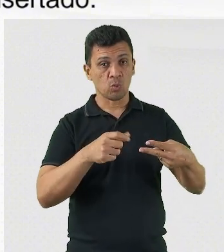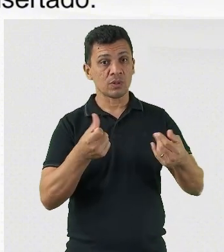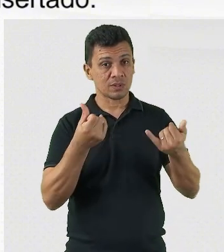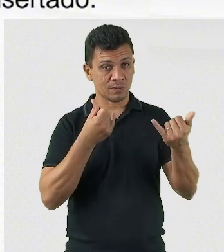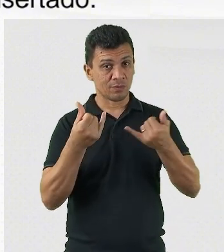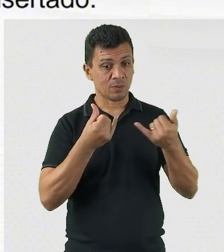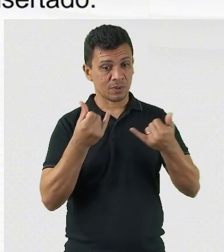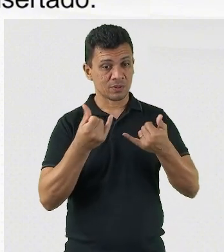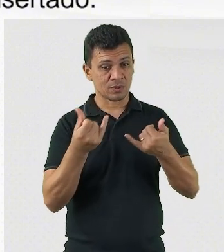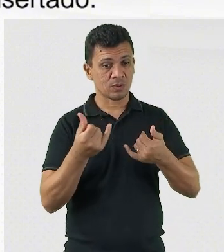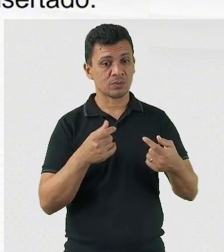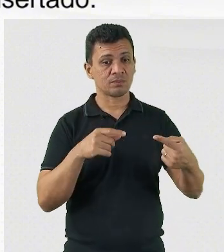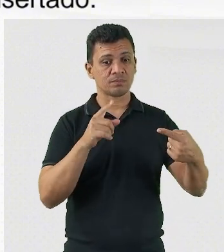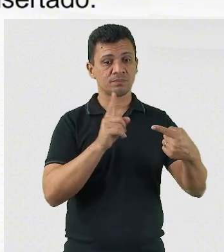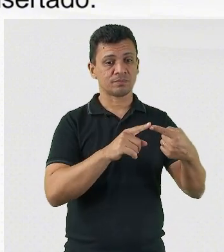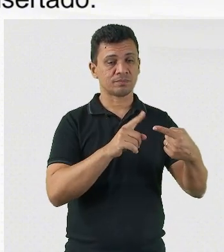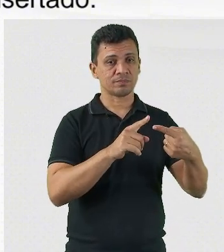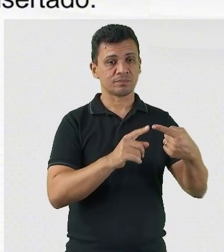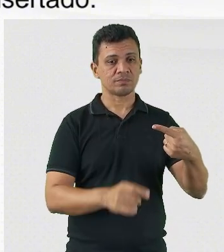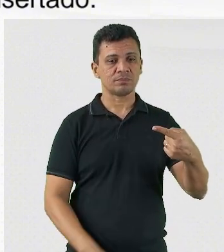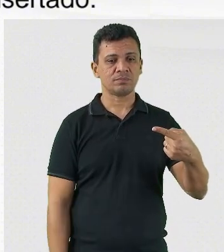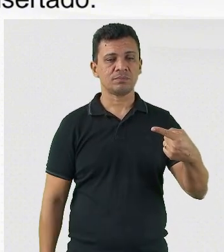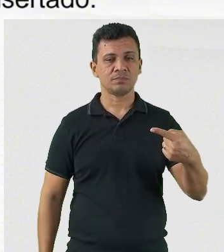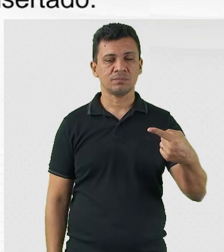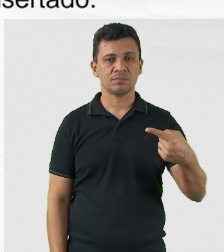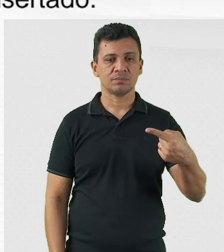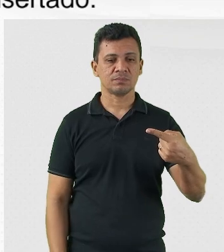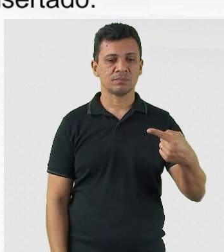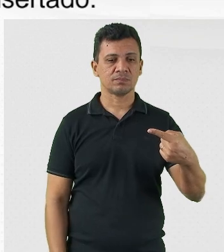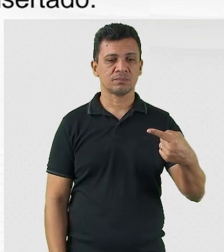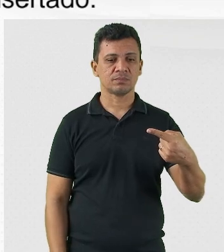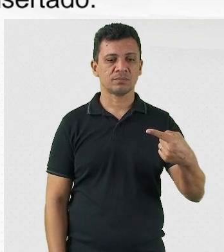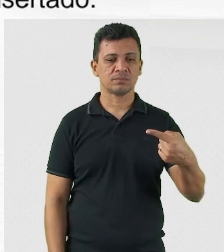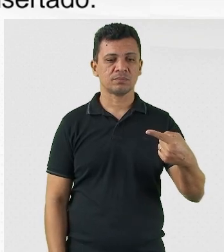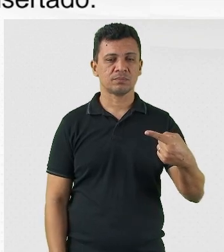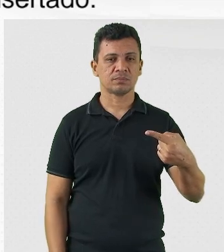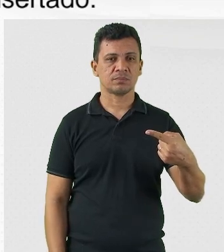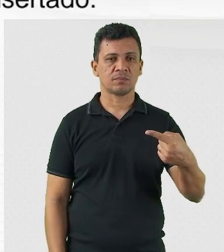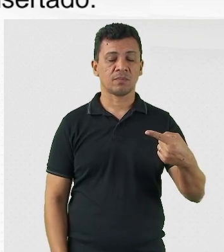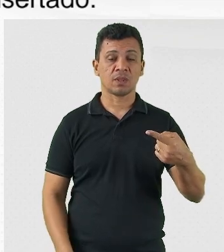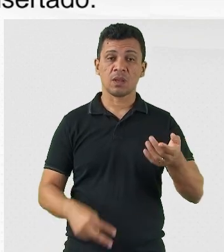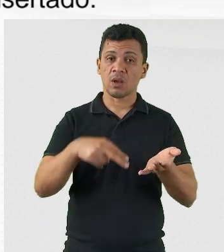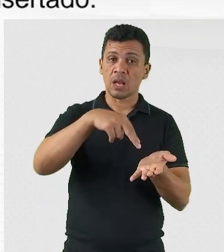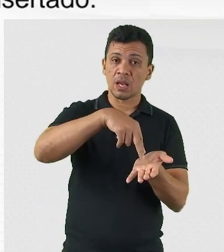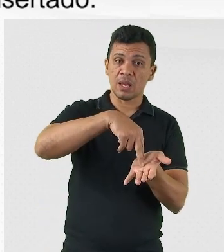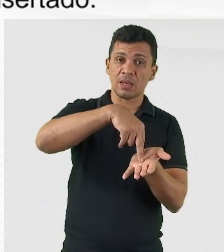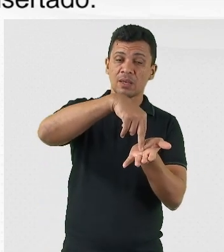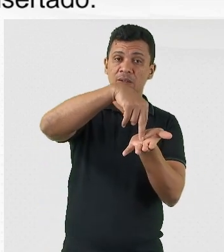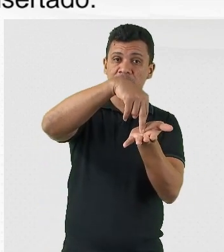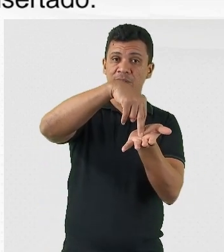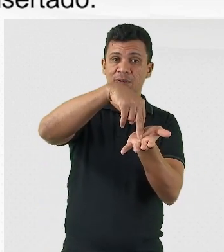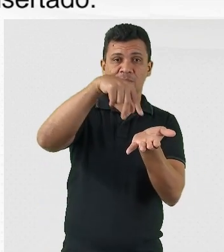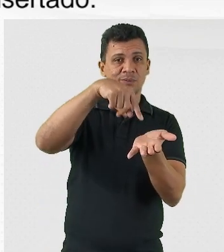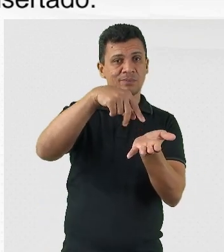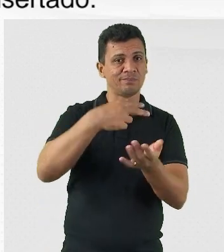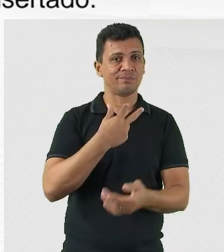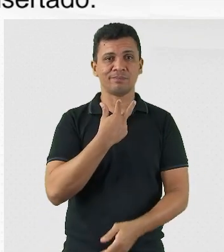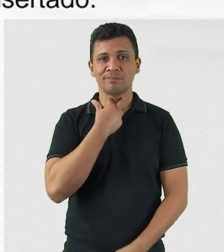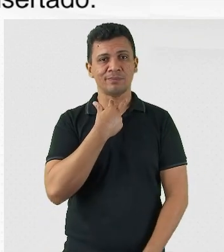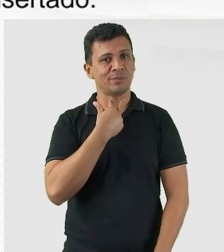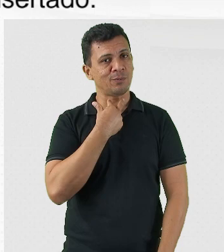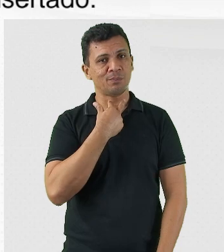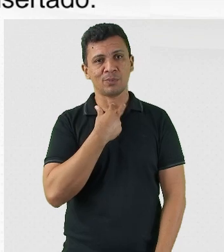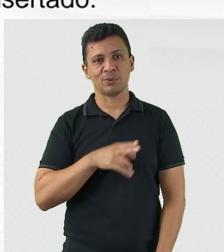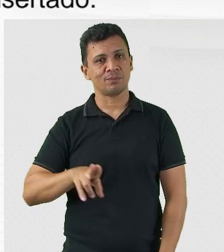Primeiro, elevator is out of service, quer dizer, o elevador está fora de serviço, ele não